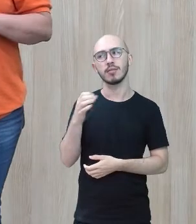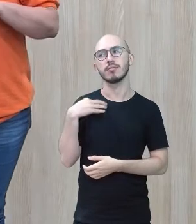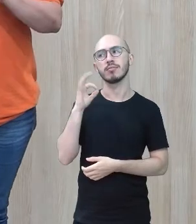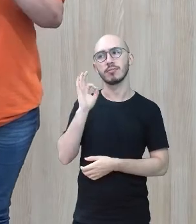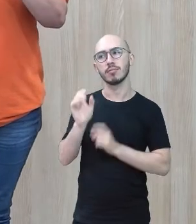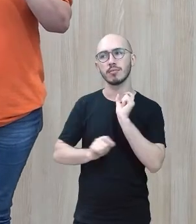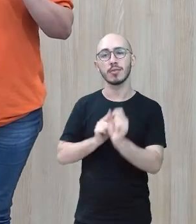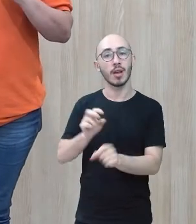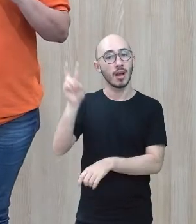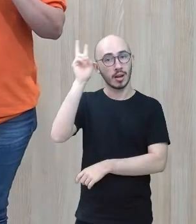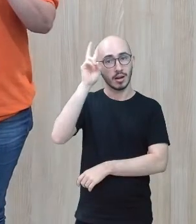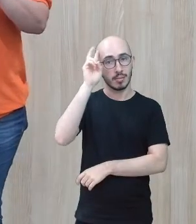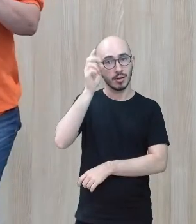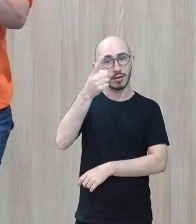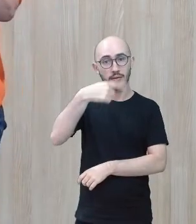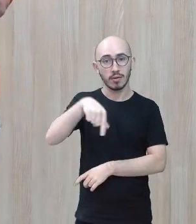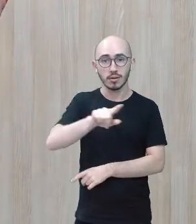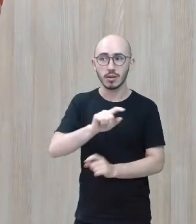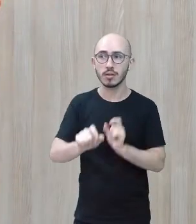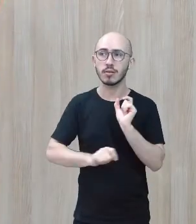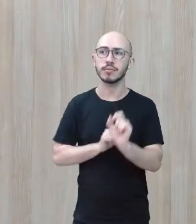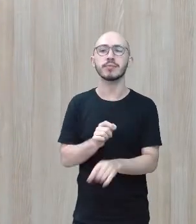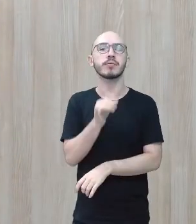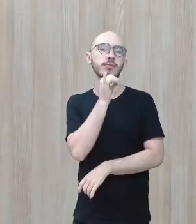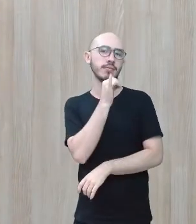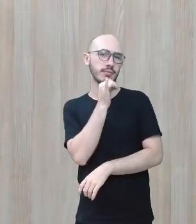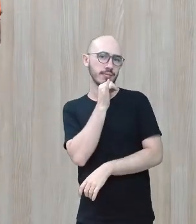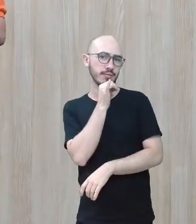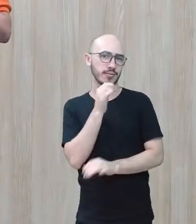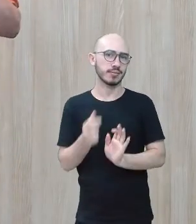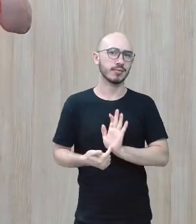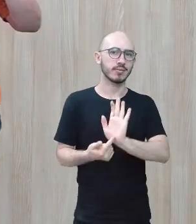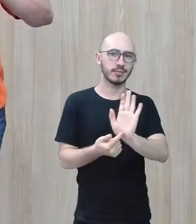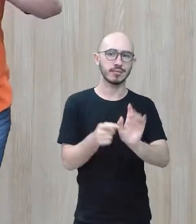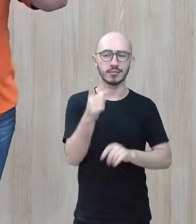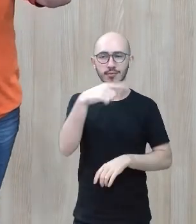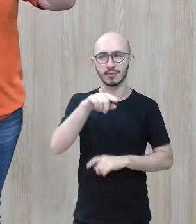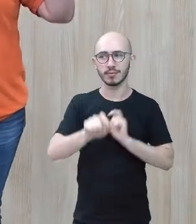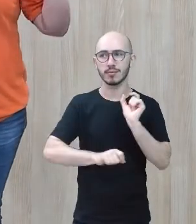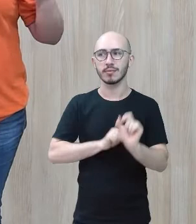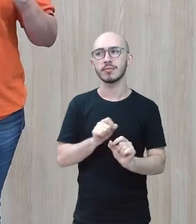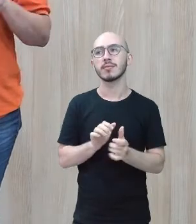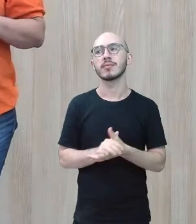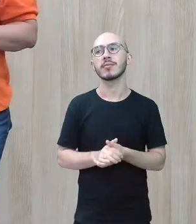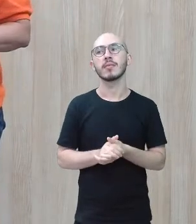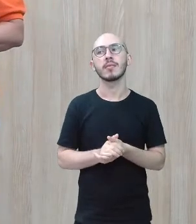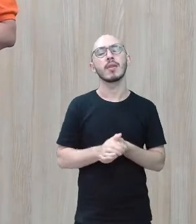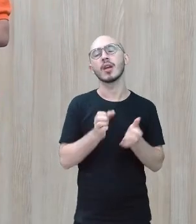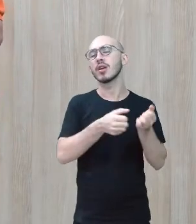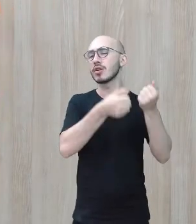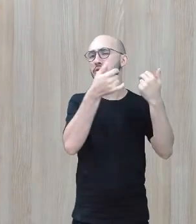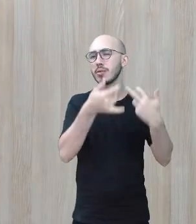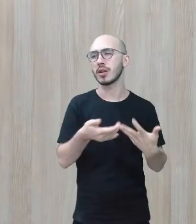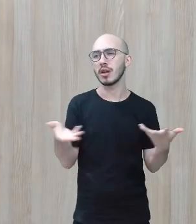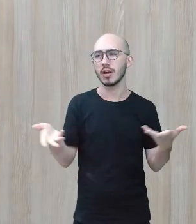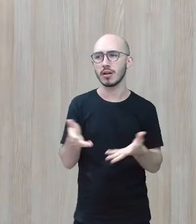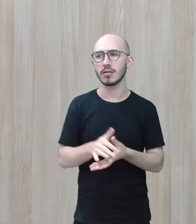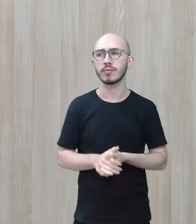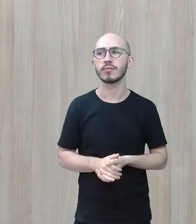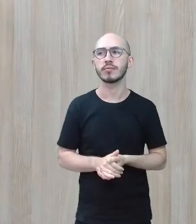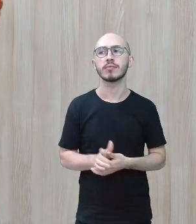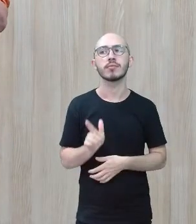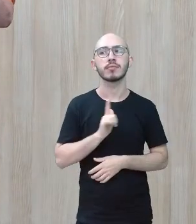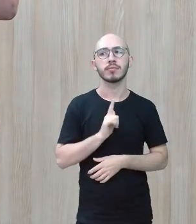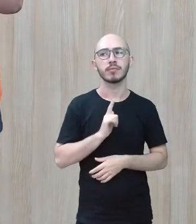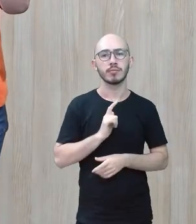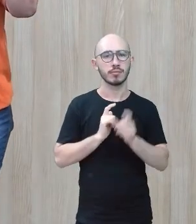Gostaria só de lembrar naquele exemplo que eu usei para justificar toda essa explicação de Viviane. Eu coloquei